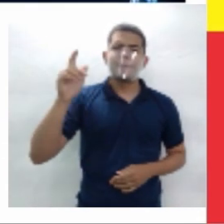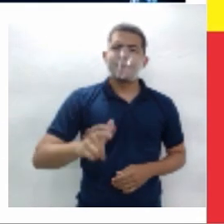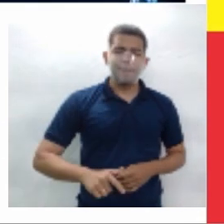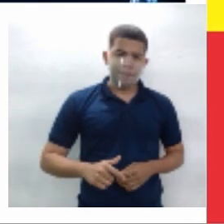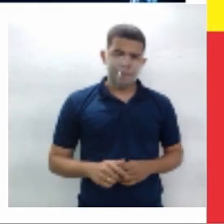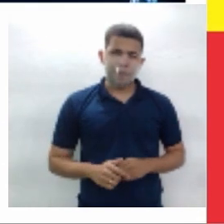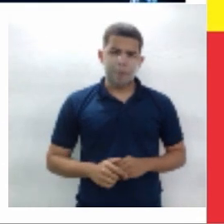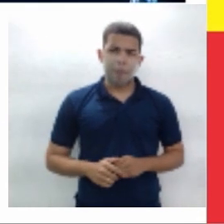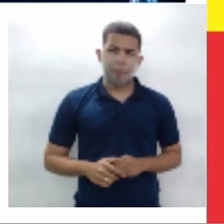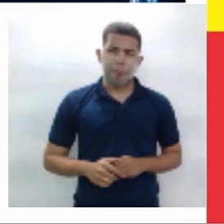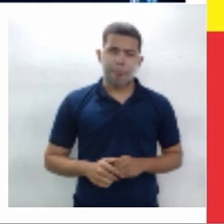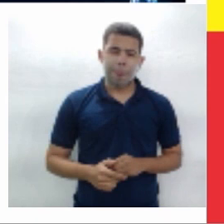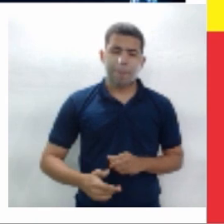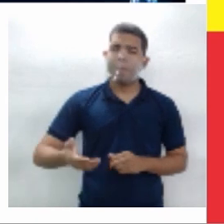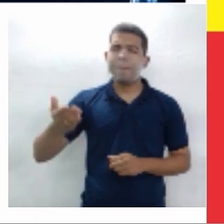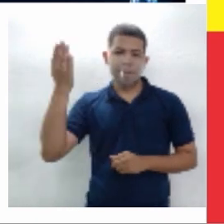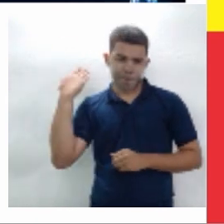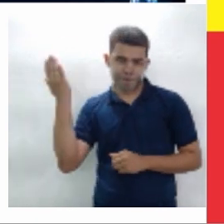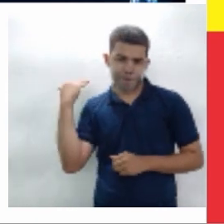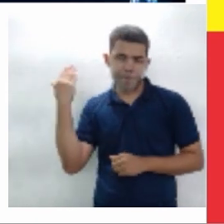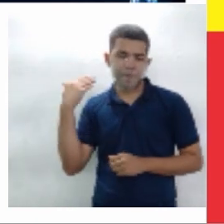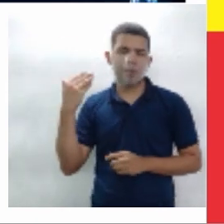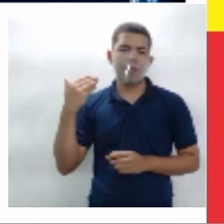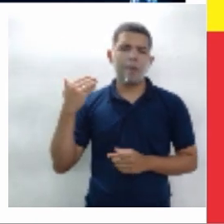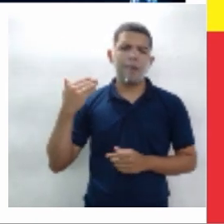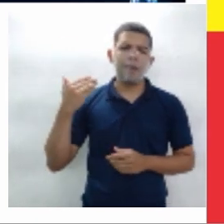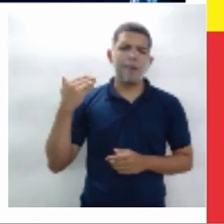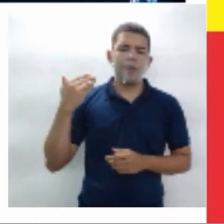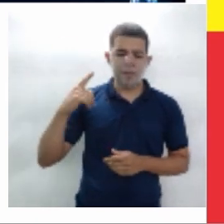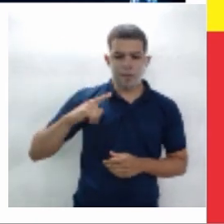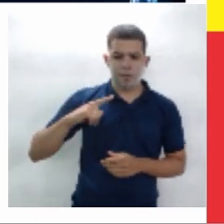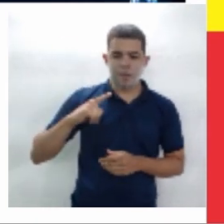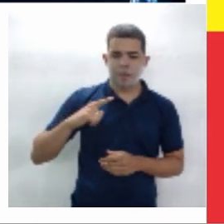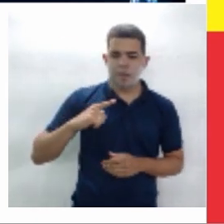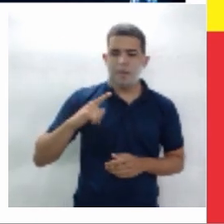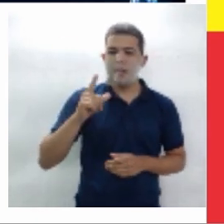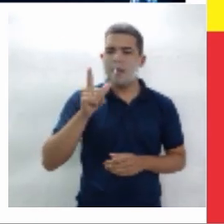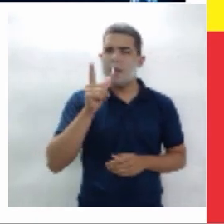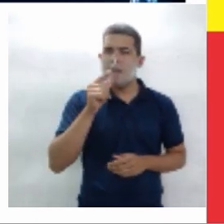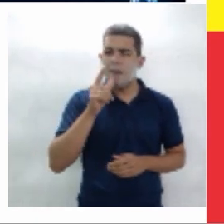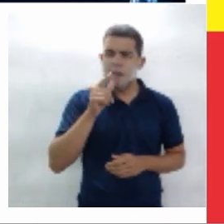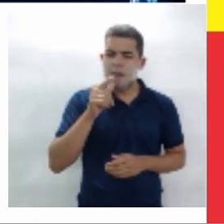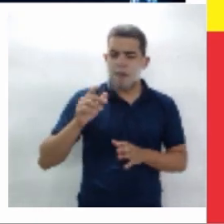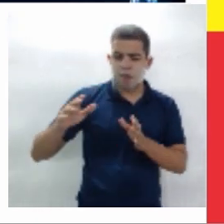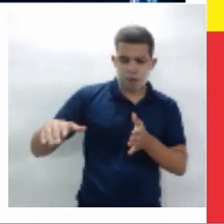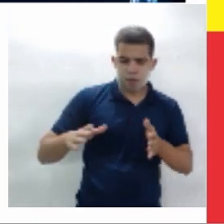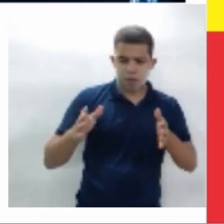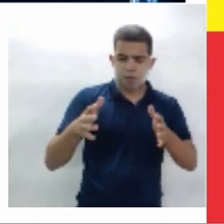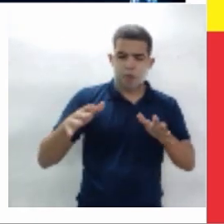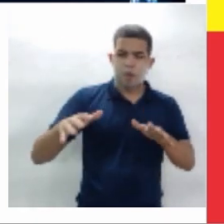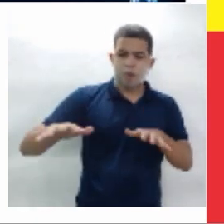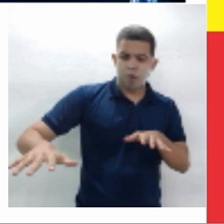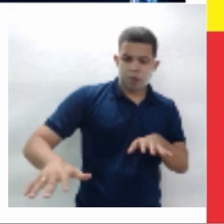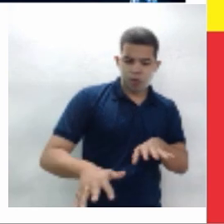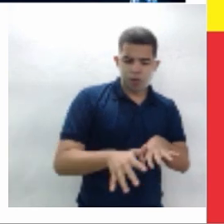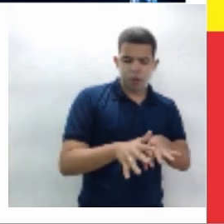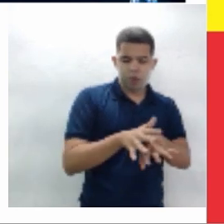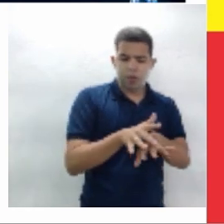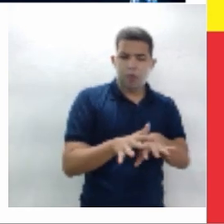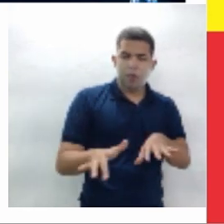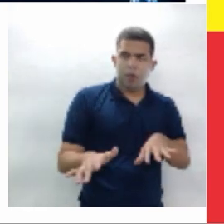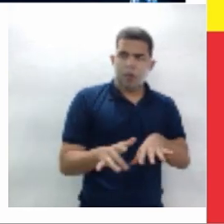Então, até aquela época, acreditava-se que o leito dos oceanos deveria conter